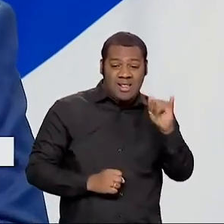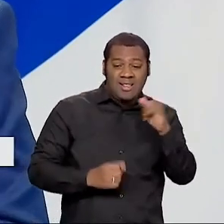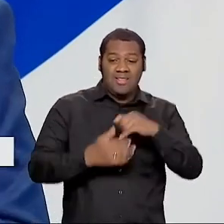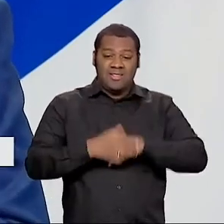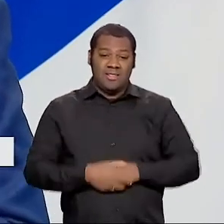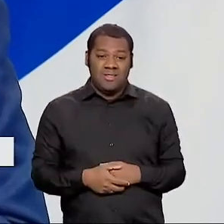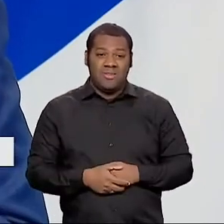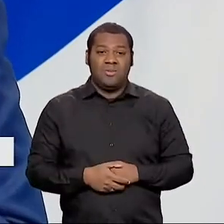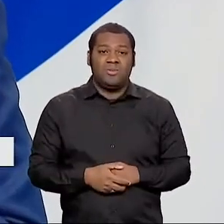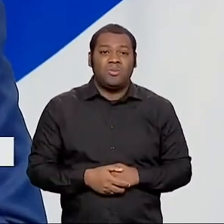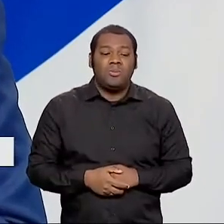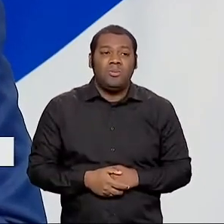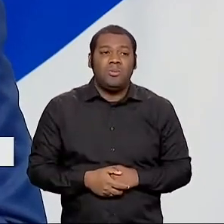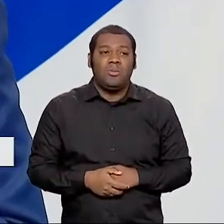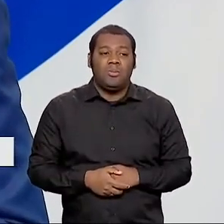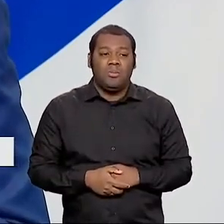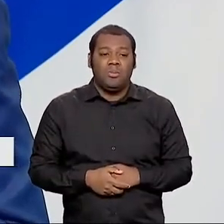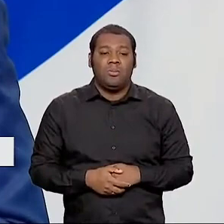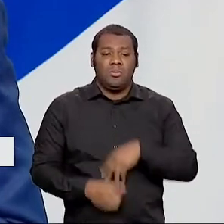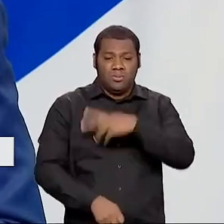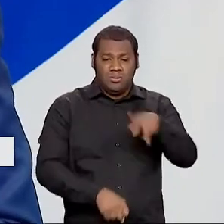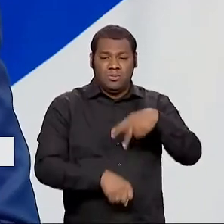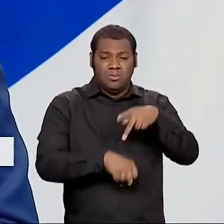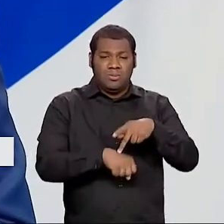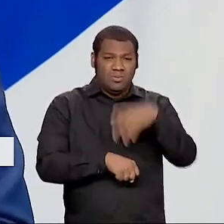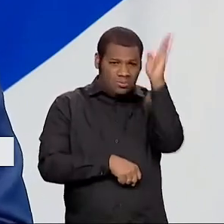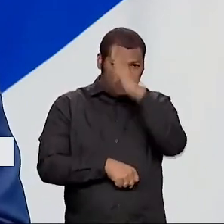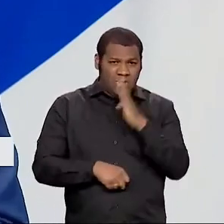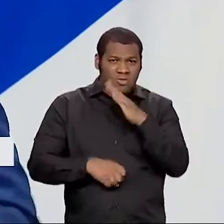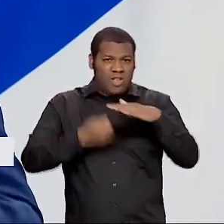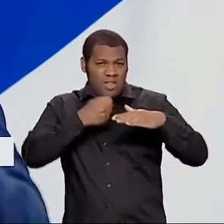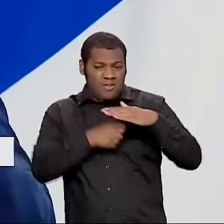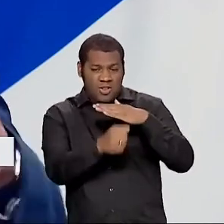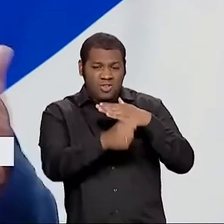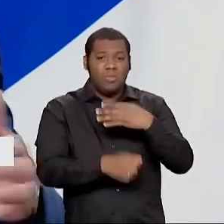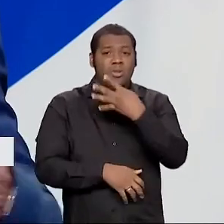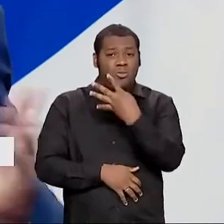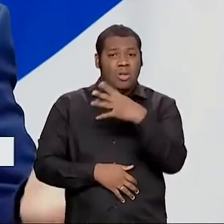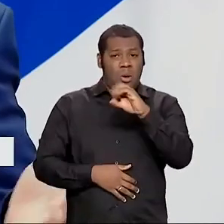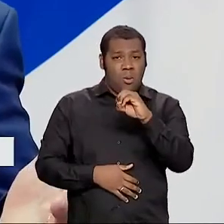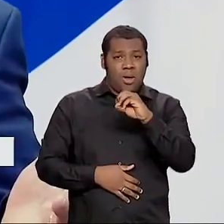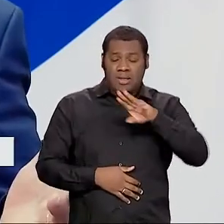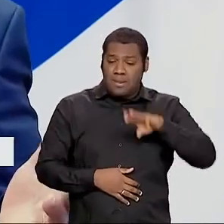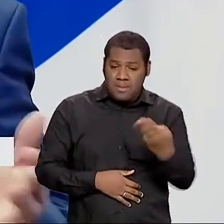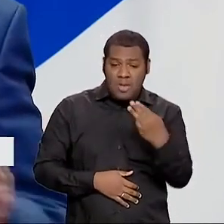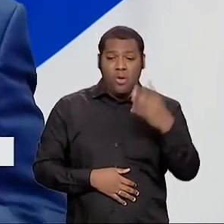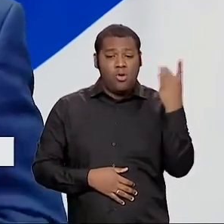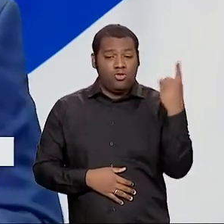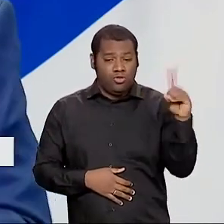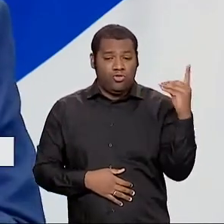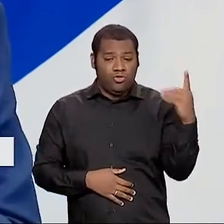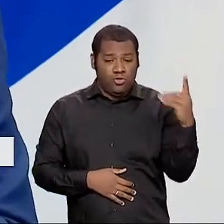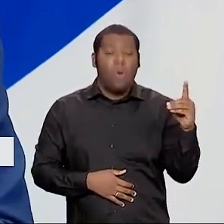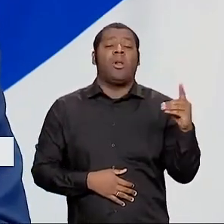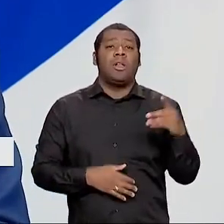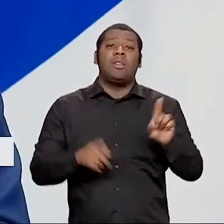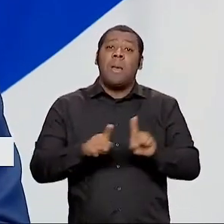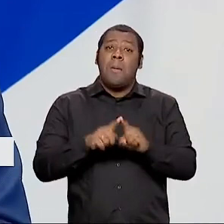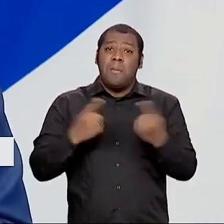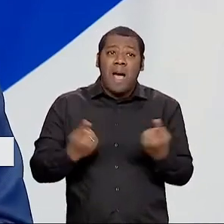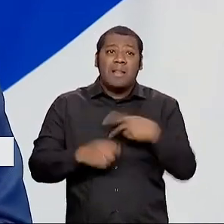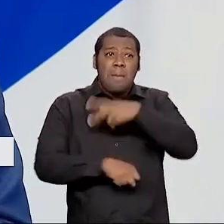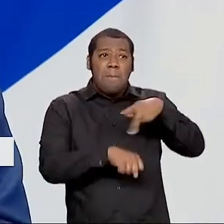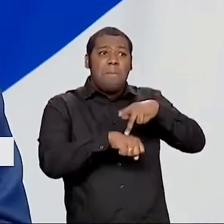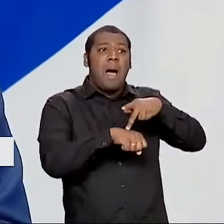energéticas do Haiti. Sabe? O Brasil deu os 40 milhões de dólares, mas ninguém mais deu dinheiro. Então, o projeto não